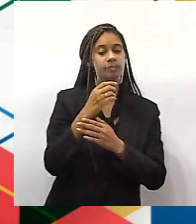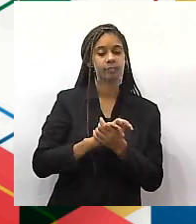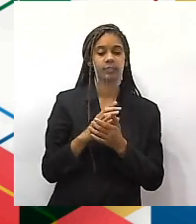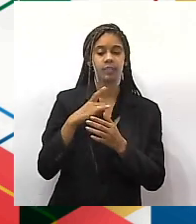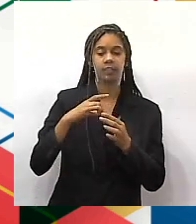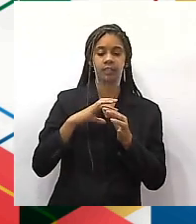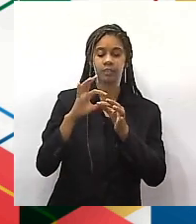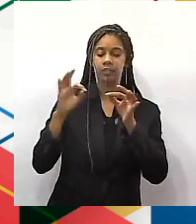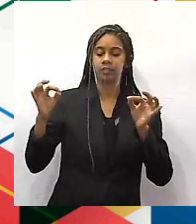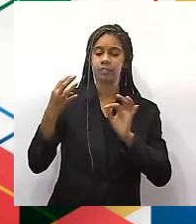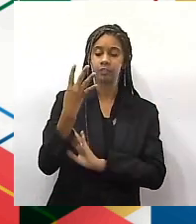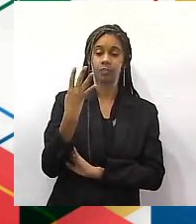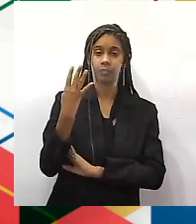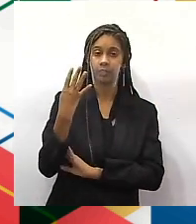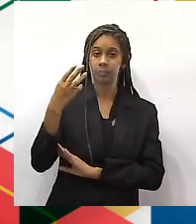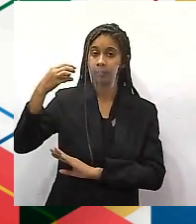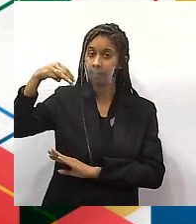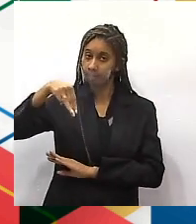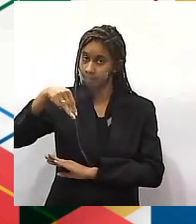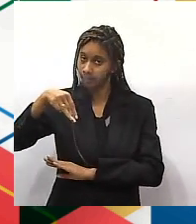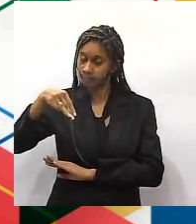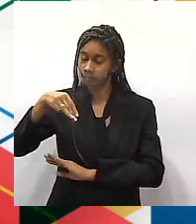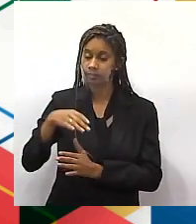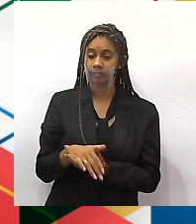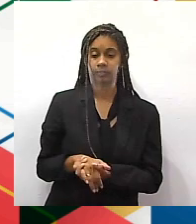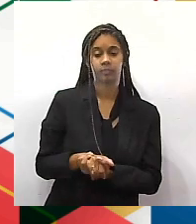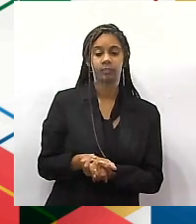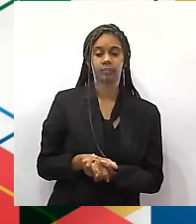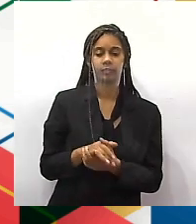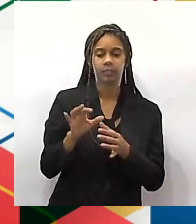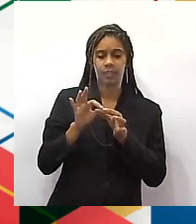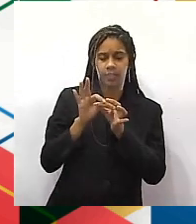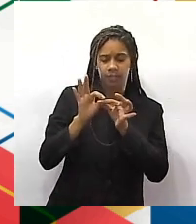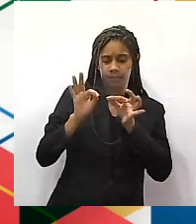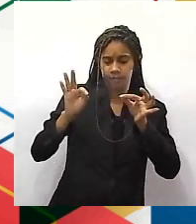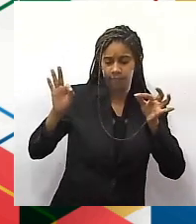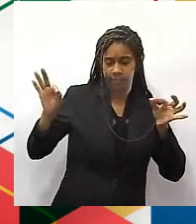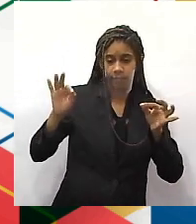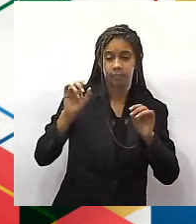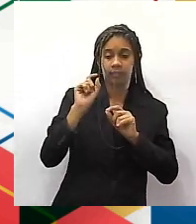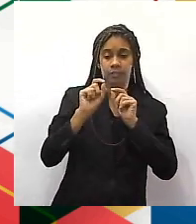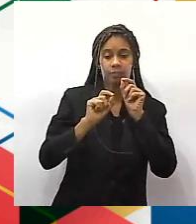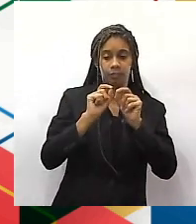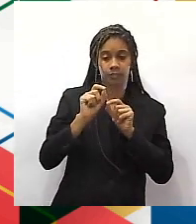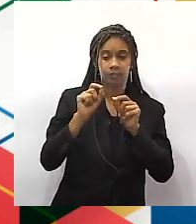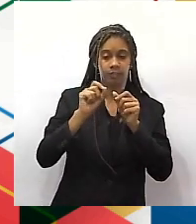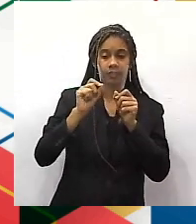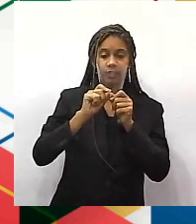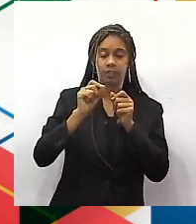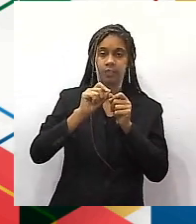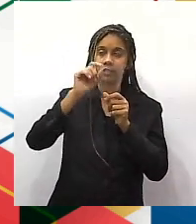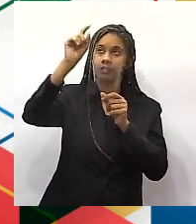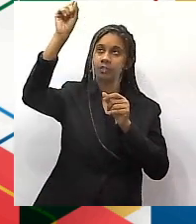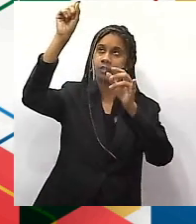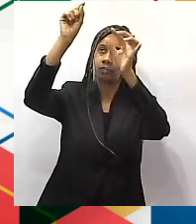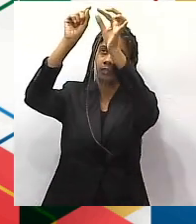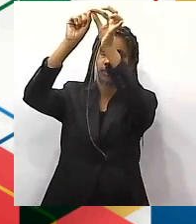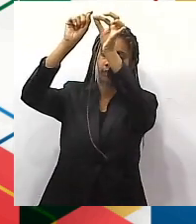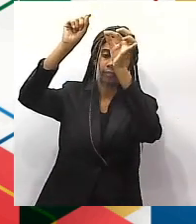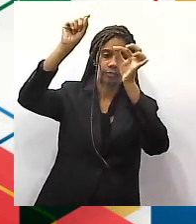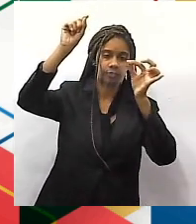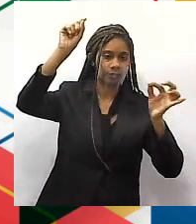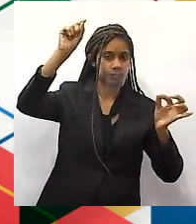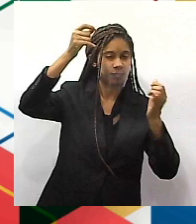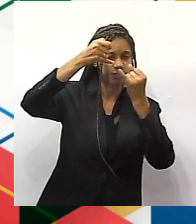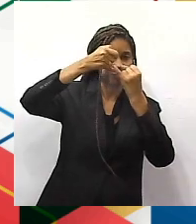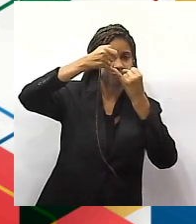ó, 4 metros um do outro, e o fio bem esticado de 5 metros liga seus topos. Está aqui, ó, um fio